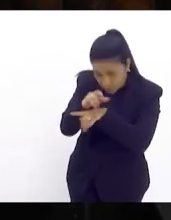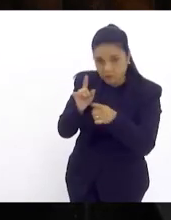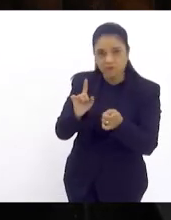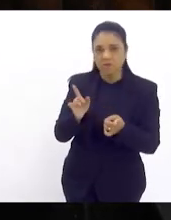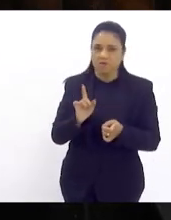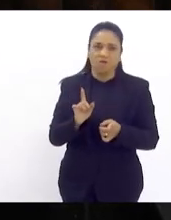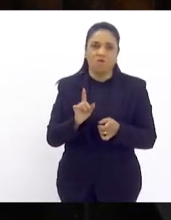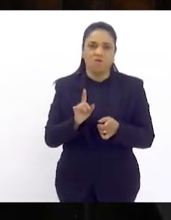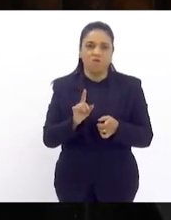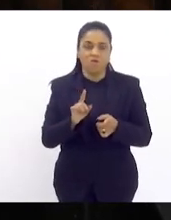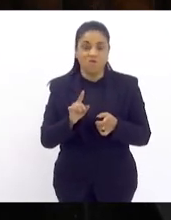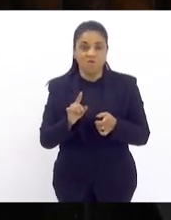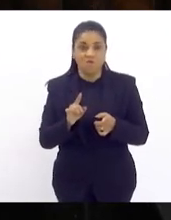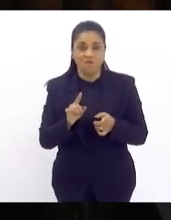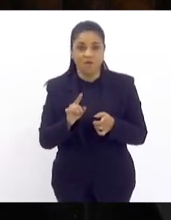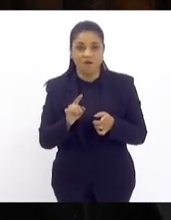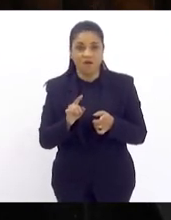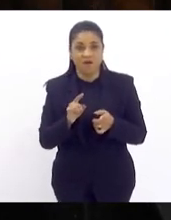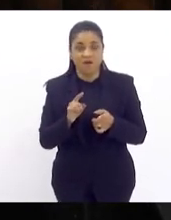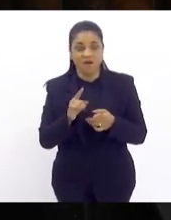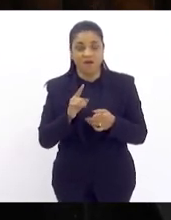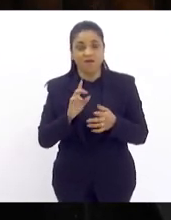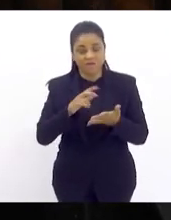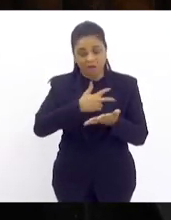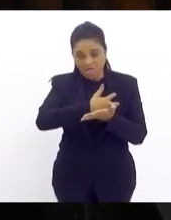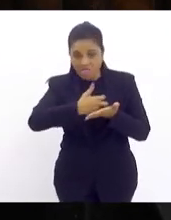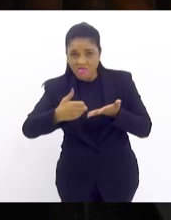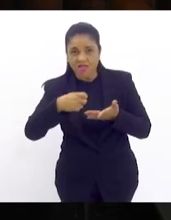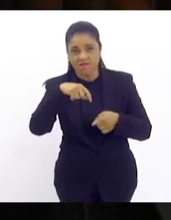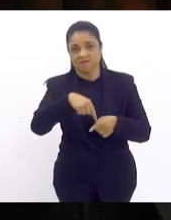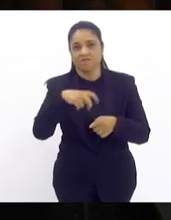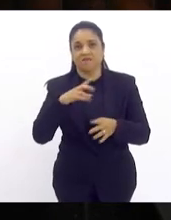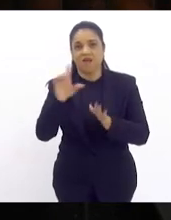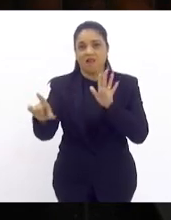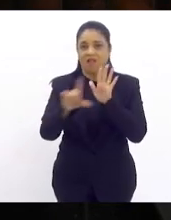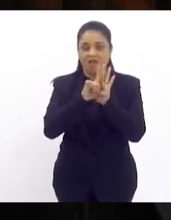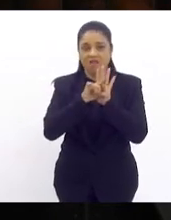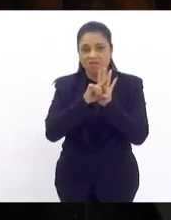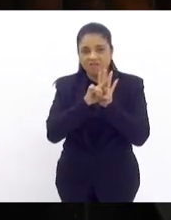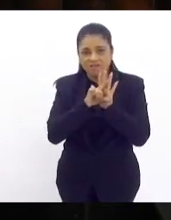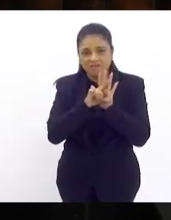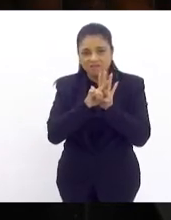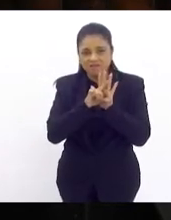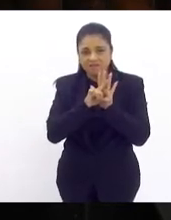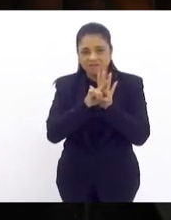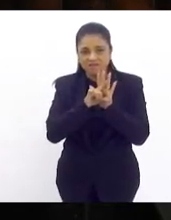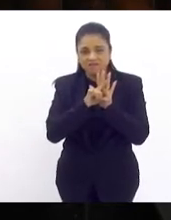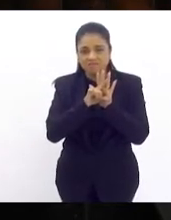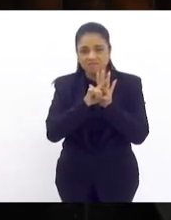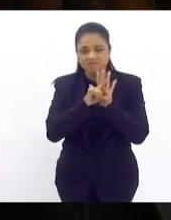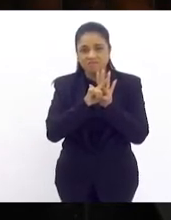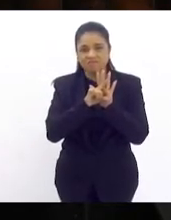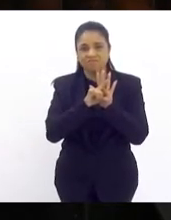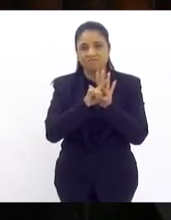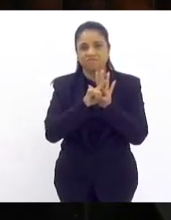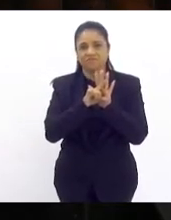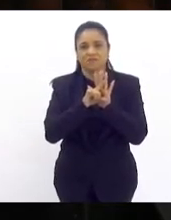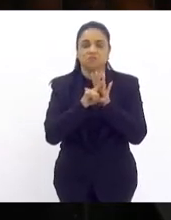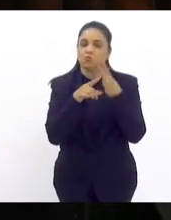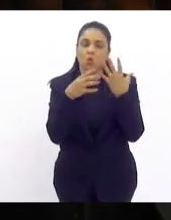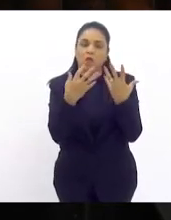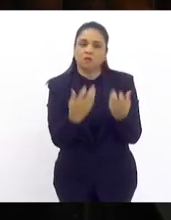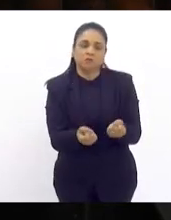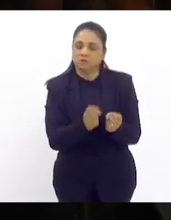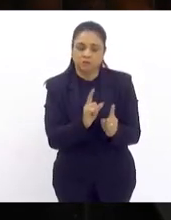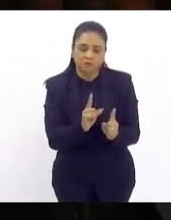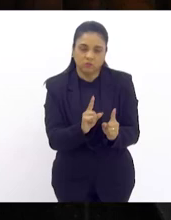senão as penas da lei senhor presidente Isto é inaceitável